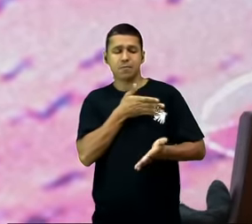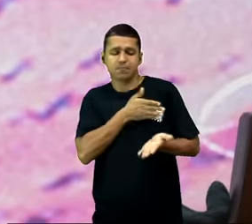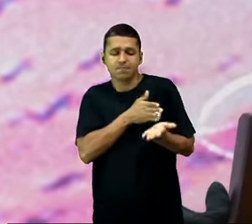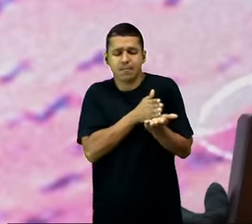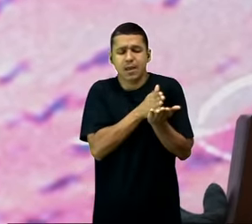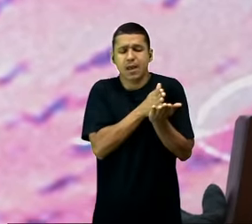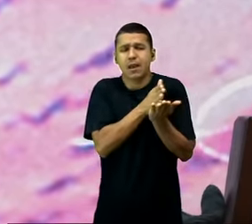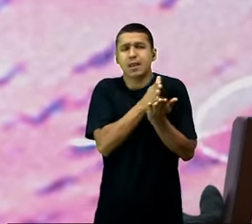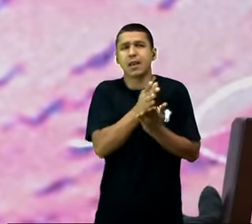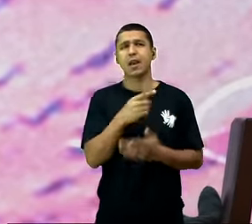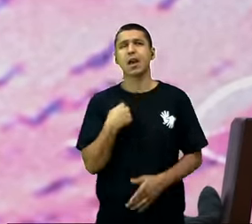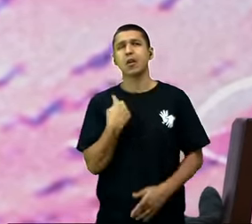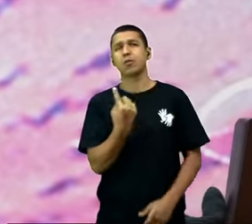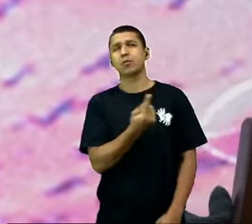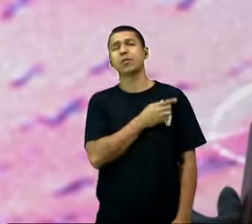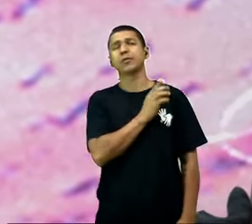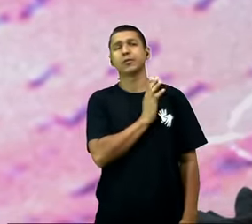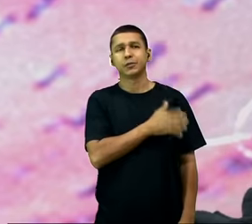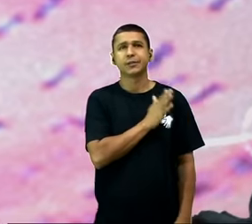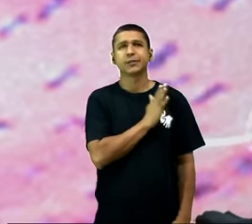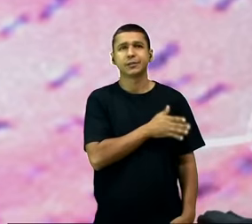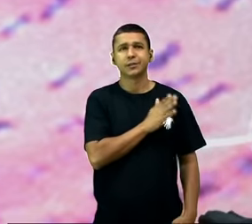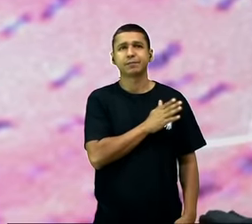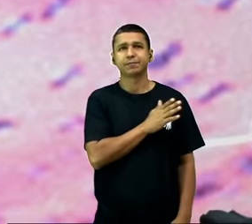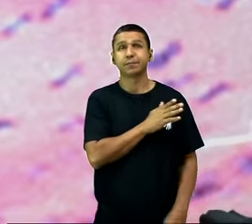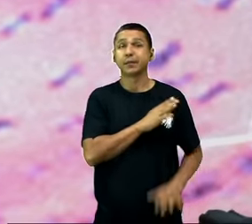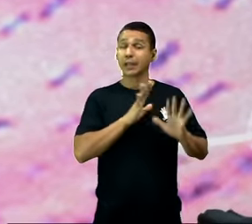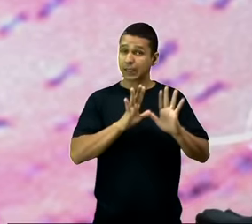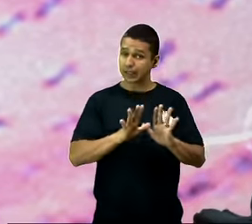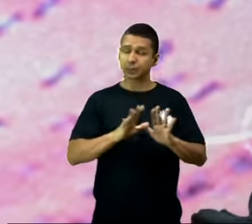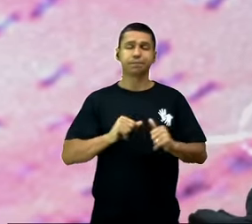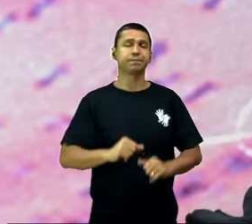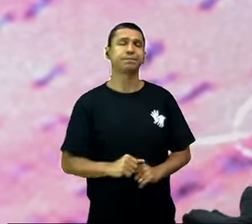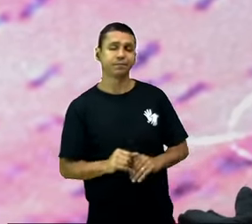Então Deus leva Abraão e Isaac para Moriá.